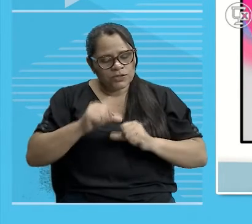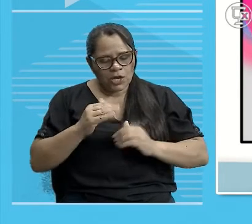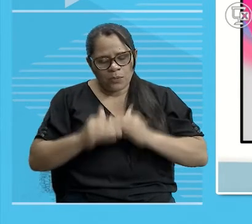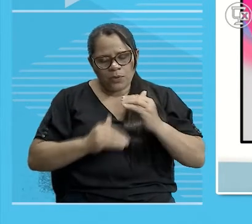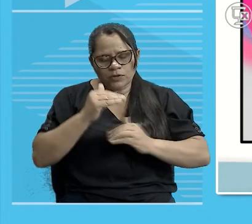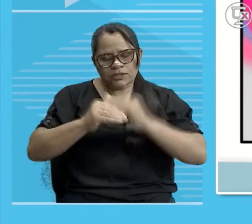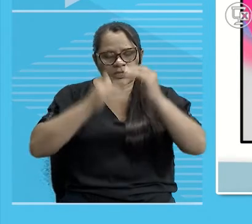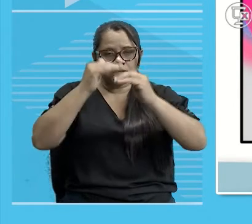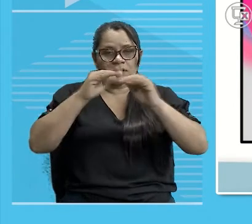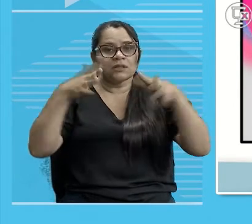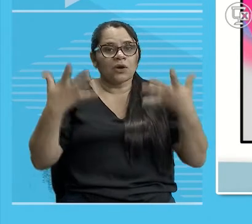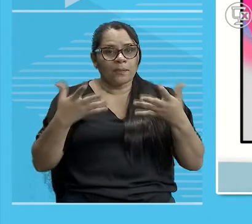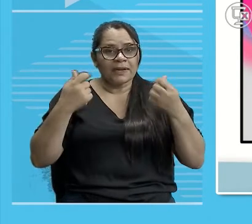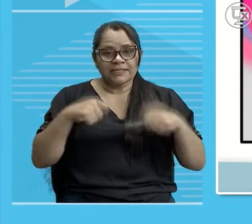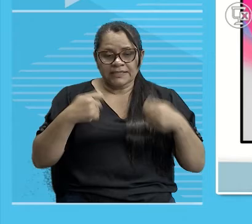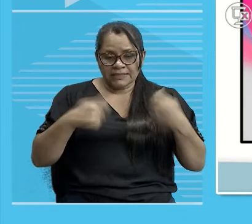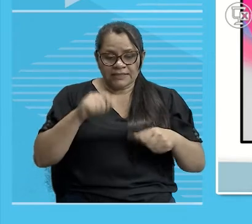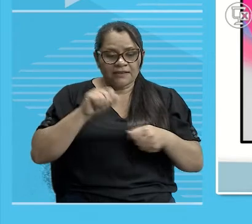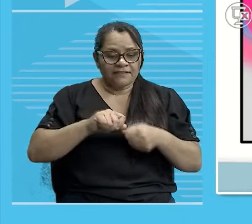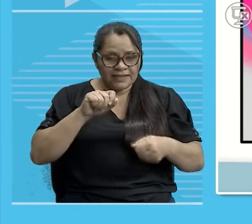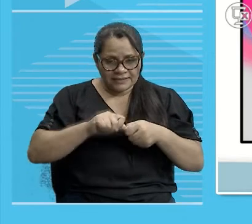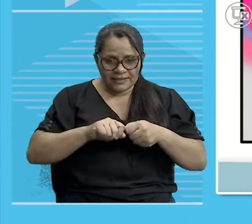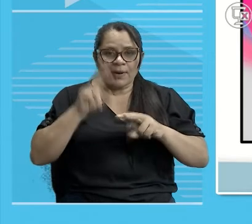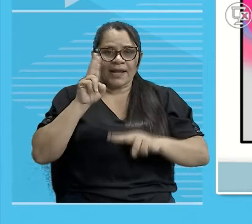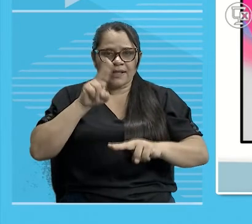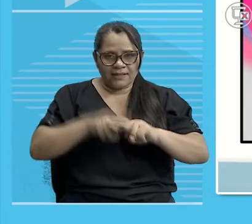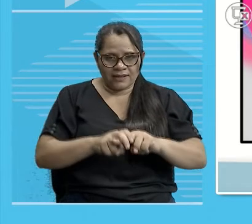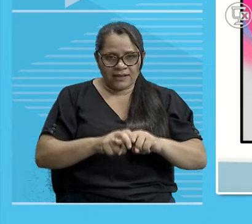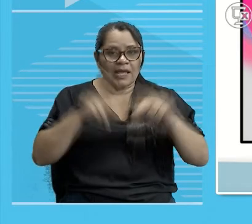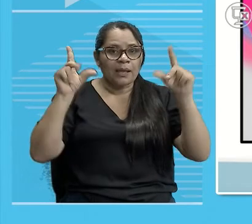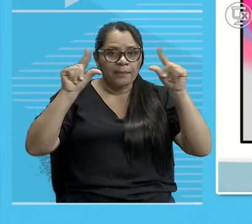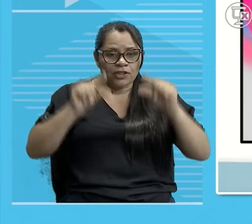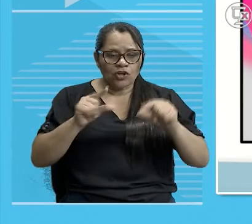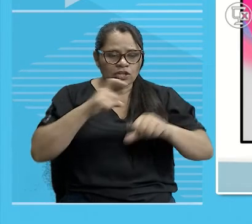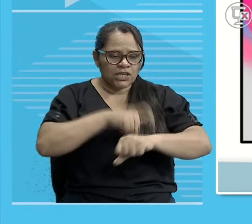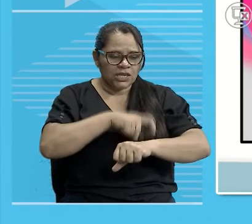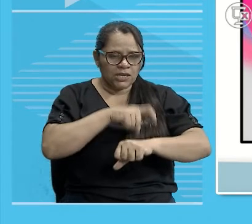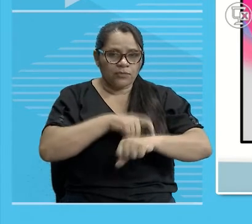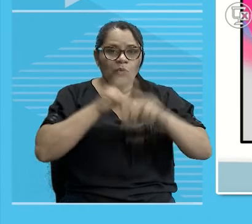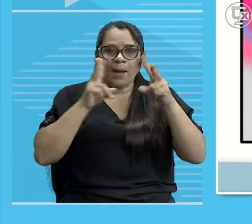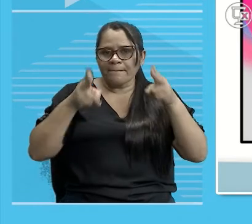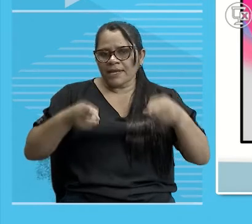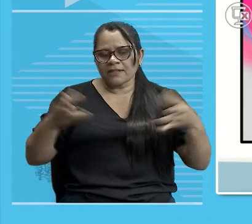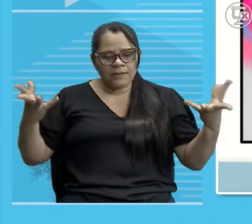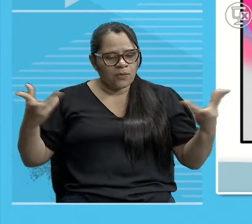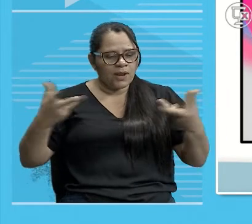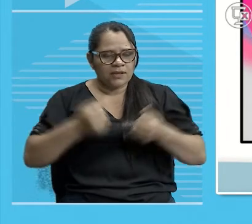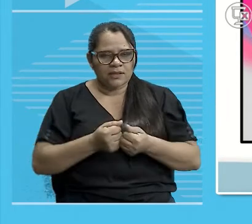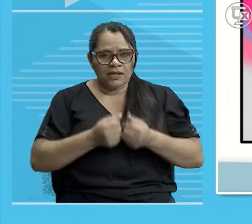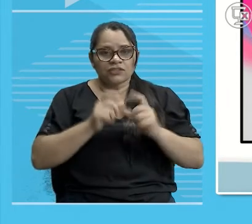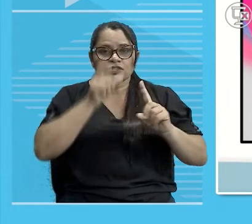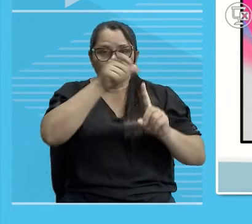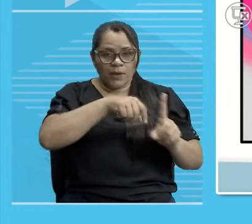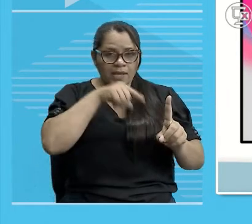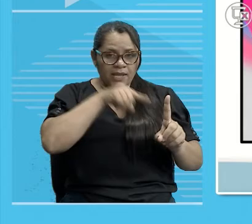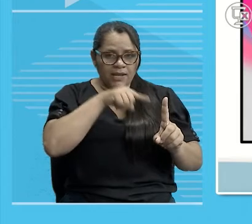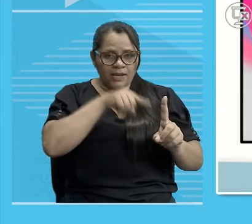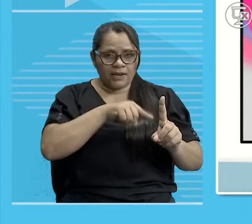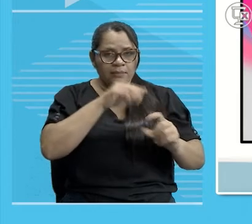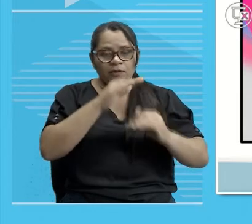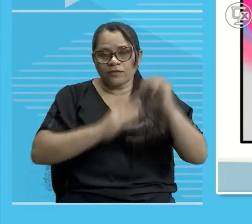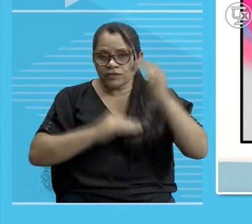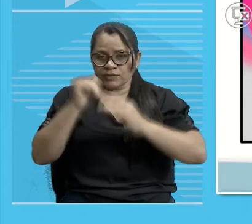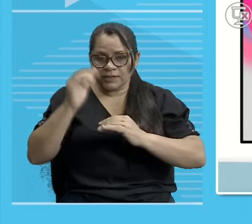uma cadeira em menor tempo com a mesma qualidade o agente mudanças ele vai trabalhar